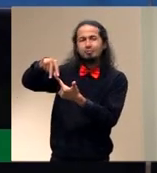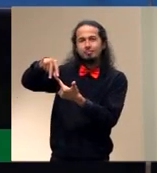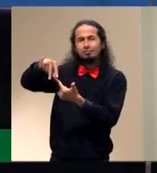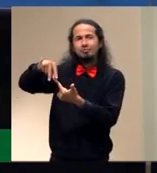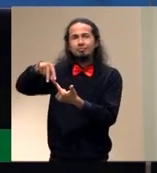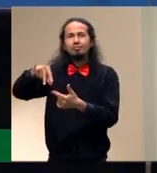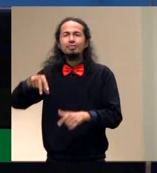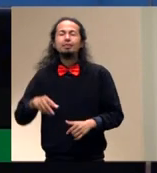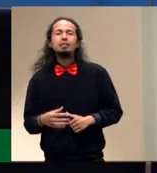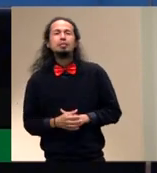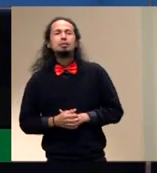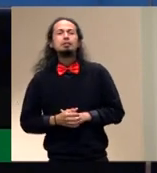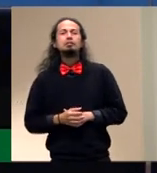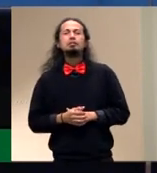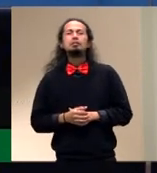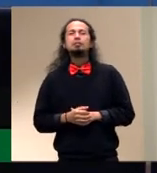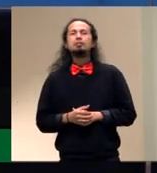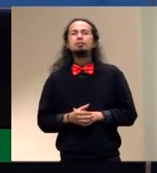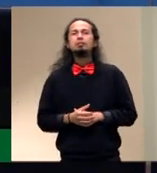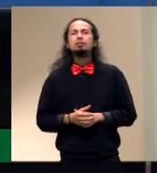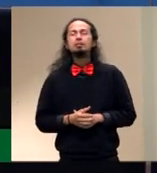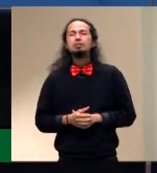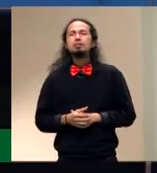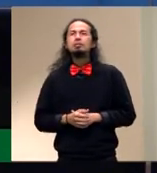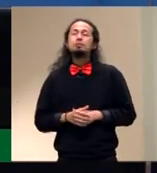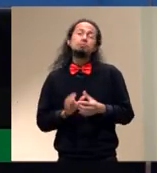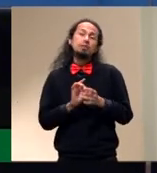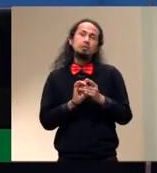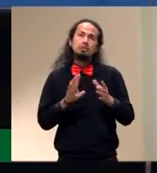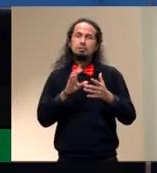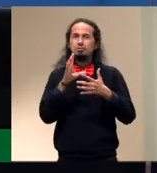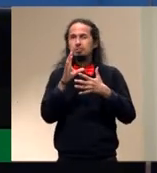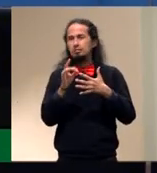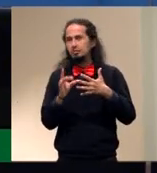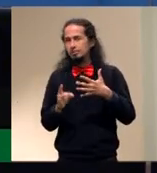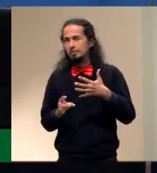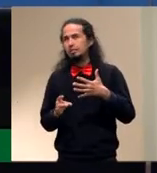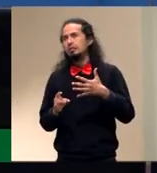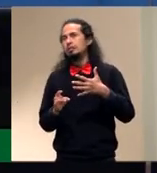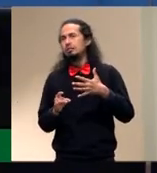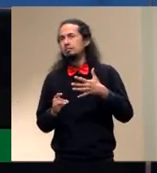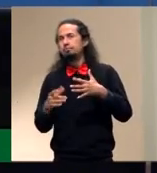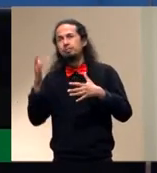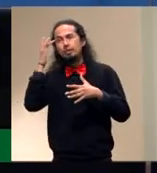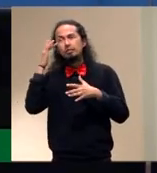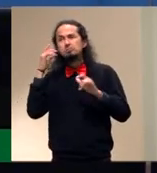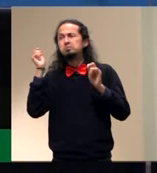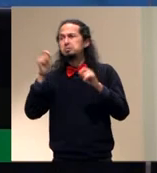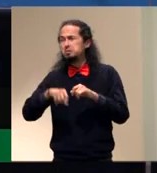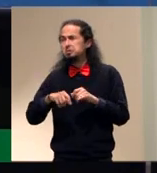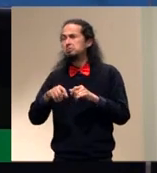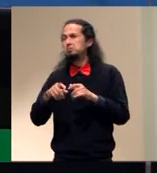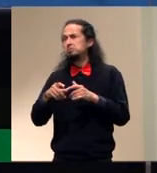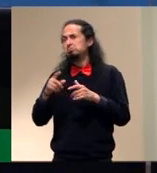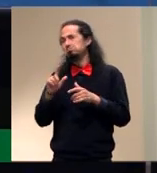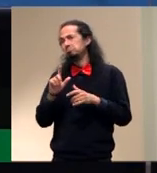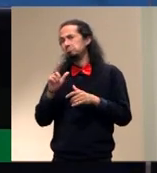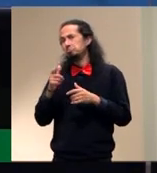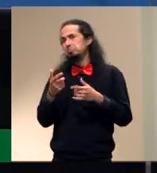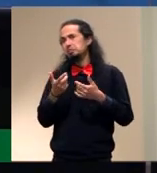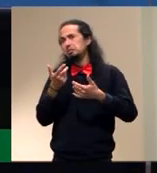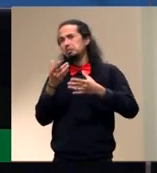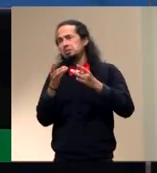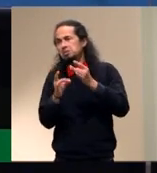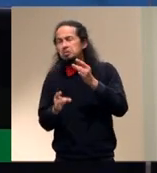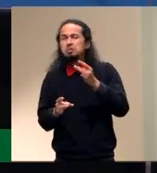para lá o detalhamento. Acho que nós teremos realmente uma possibilidade de fazer isso de uma forma um pouco mais estendida,